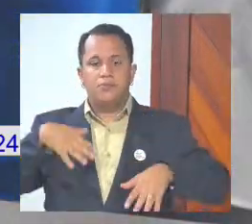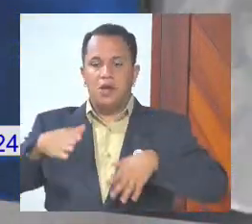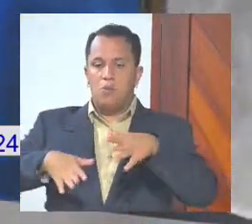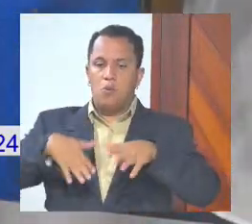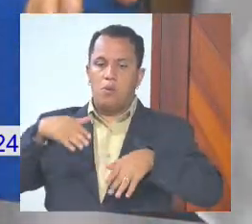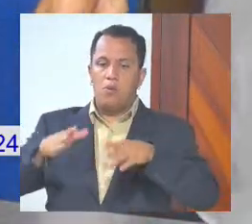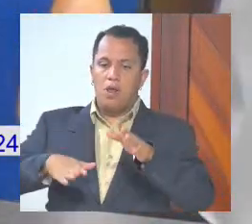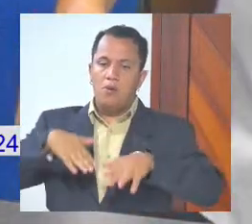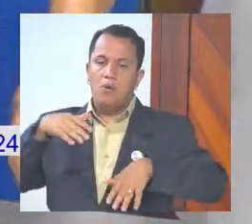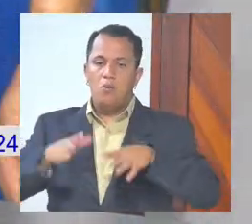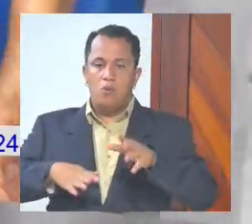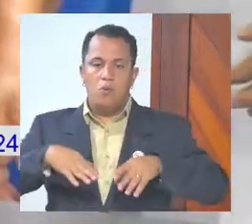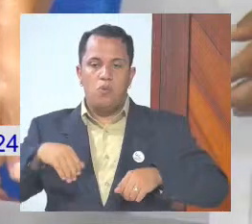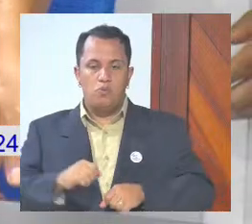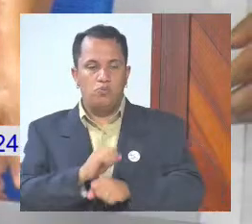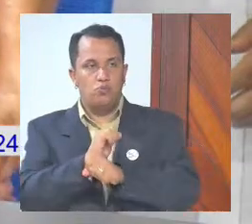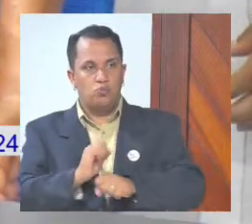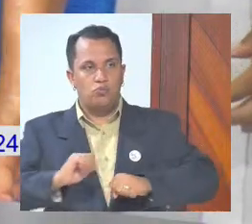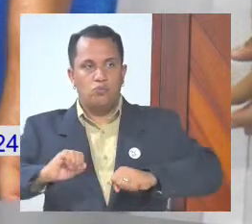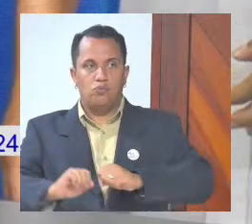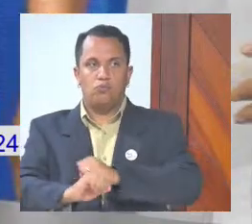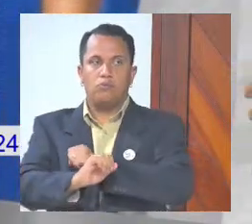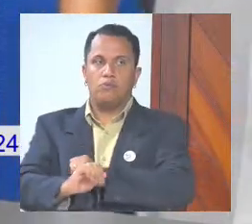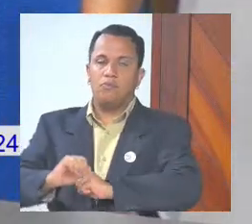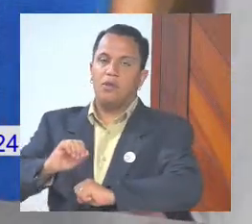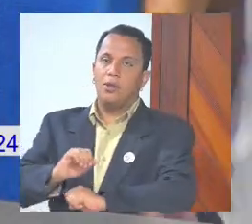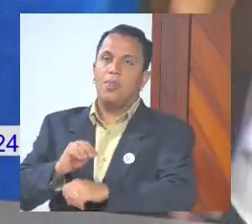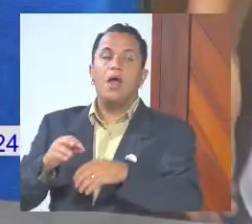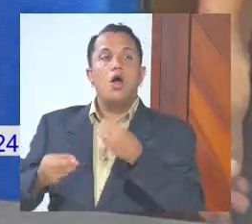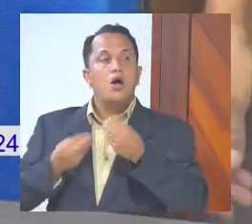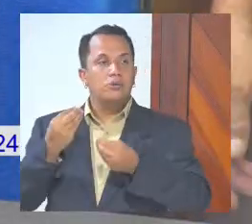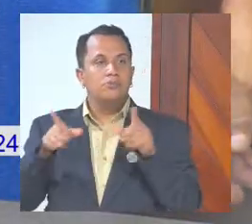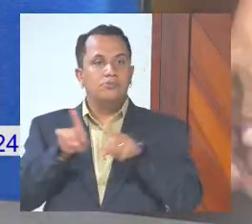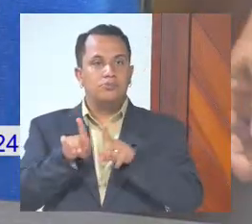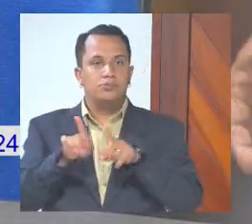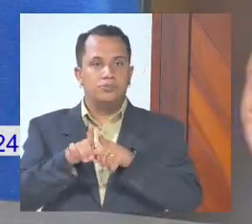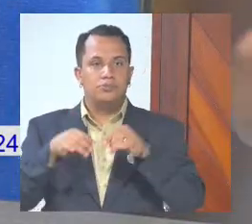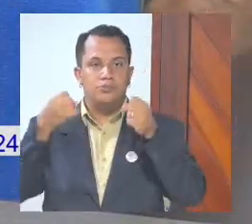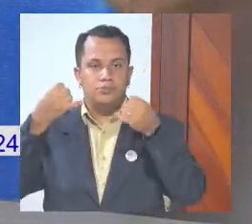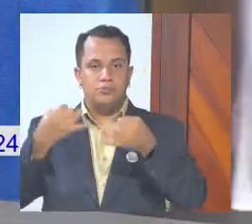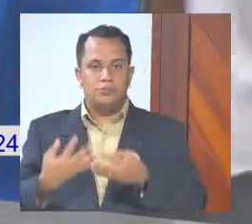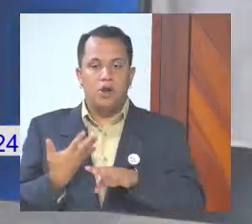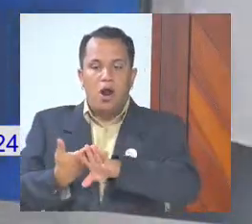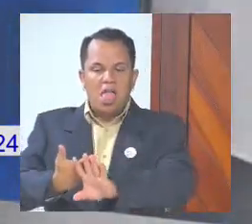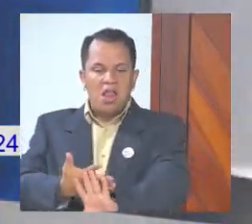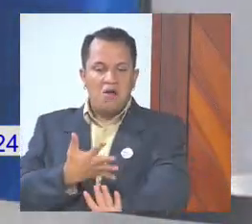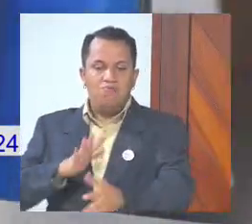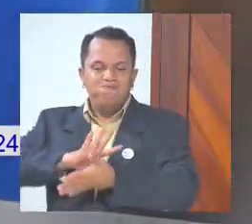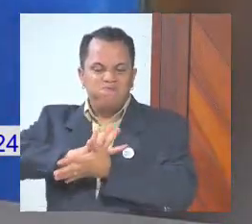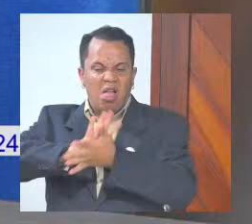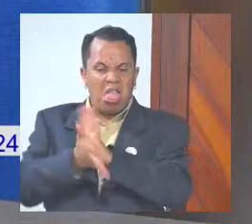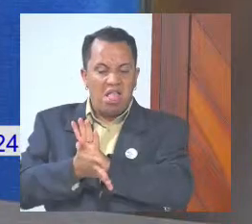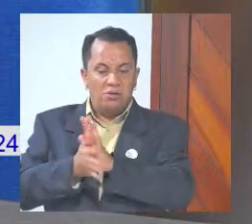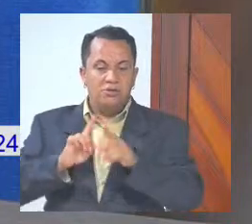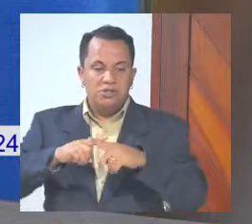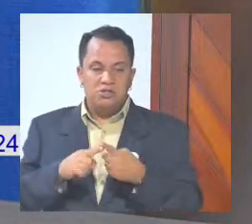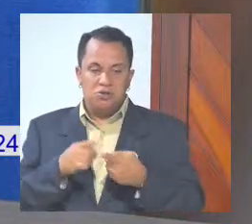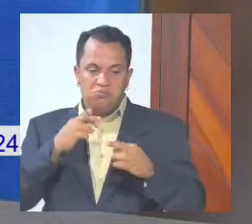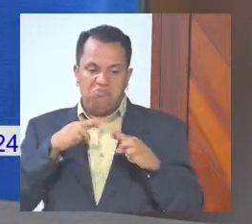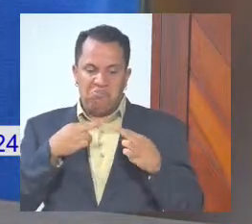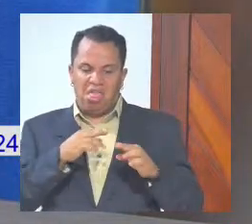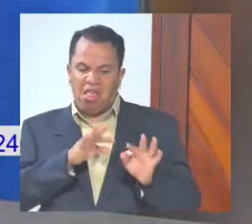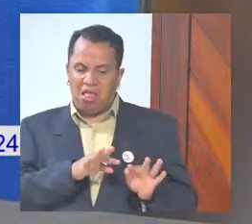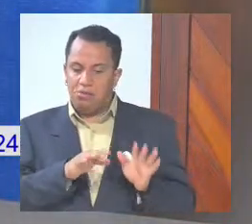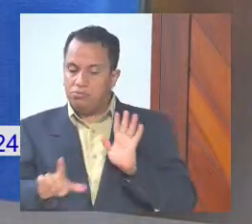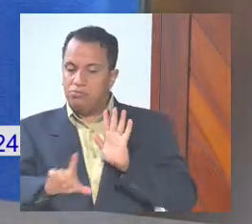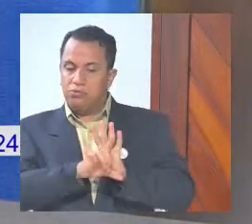manifestações como candomblé e umbandistas, assim como sobre o combate ao preconceito religioso, que trata a